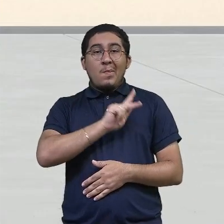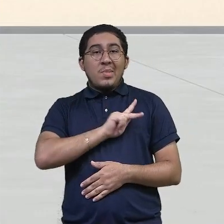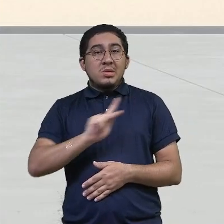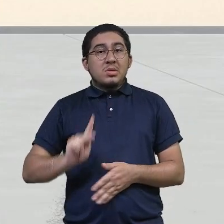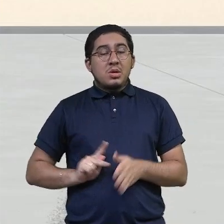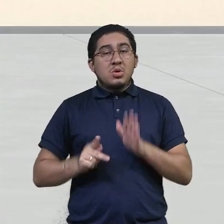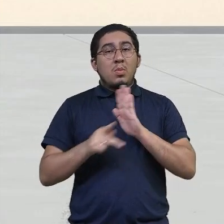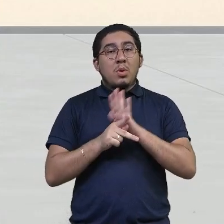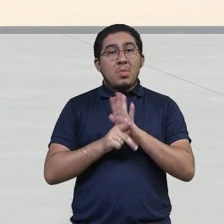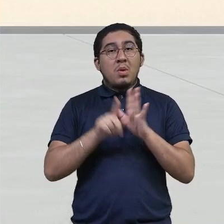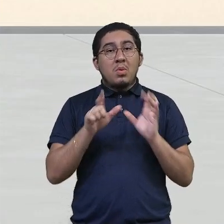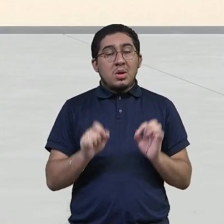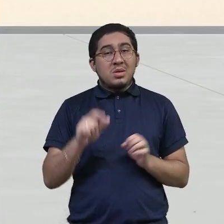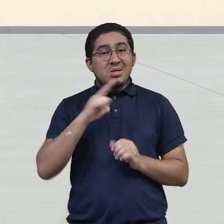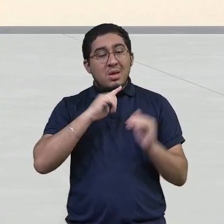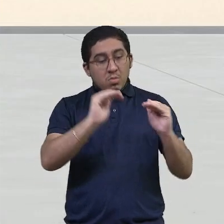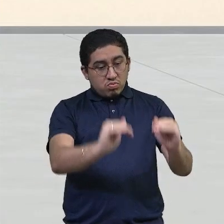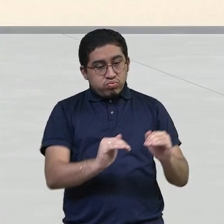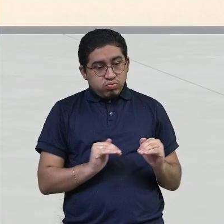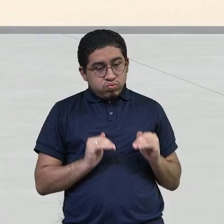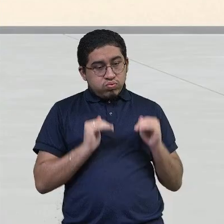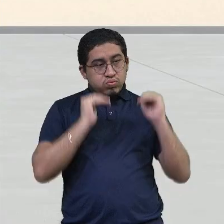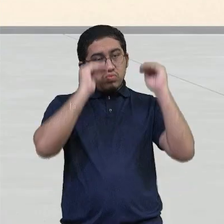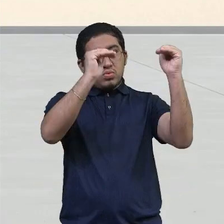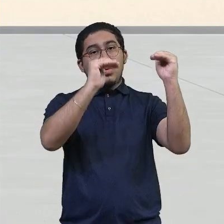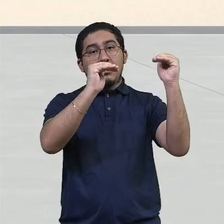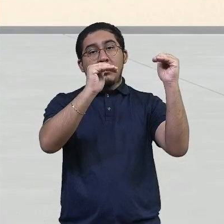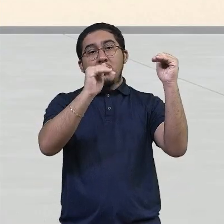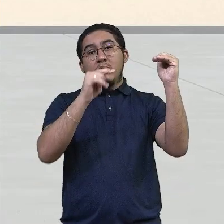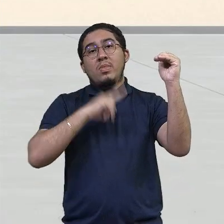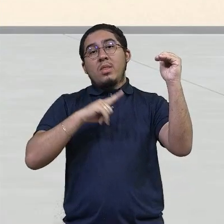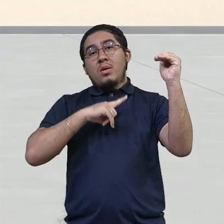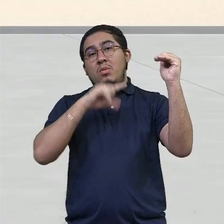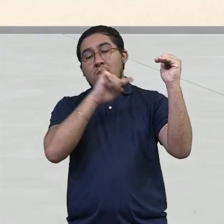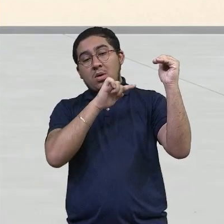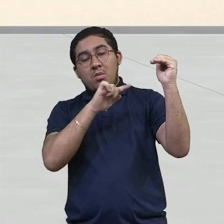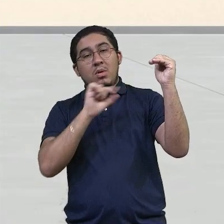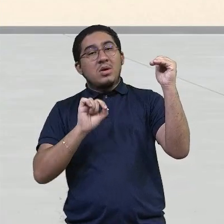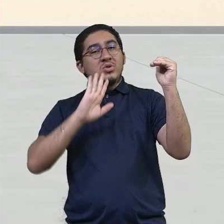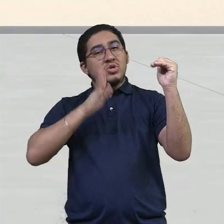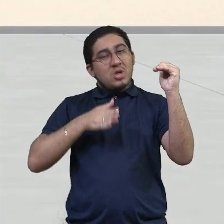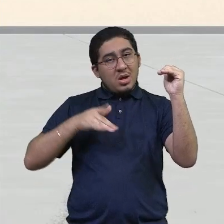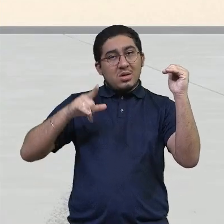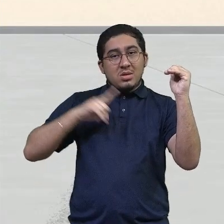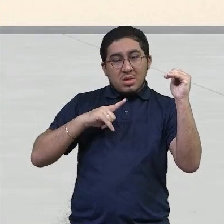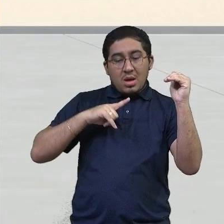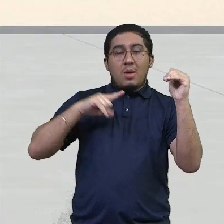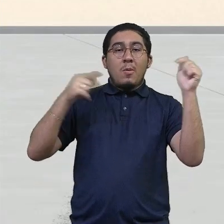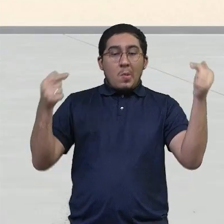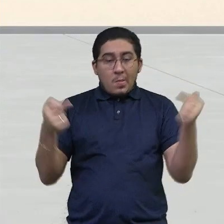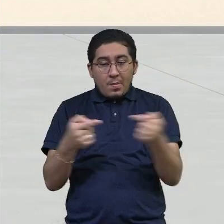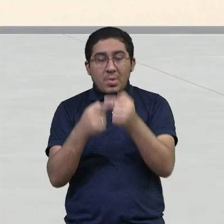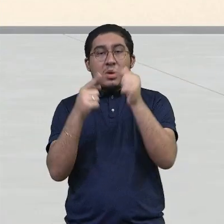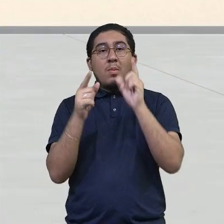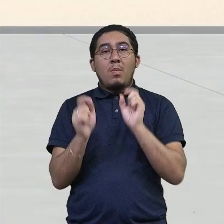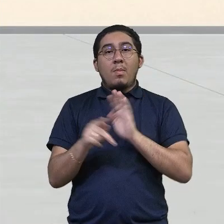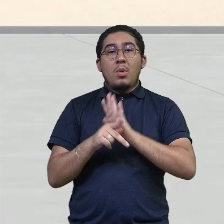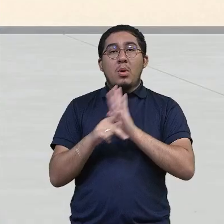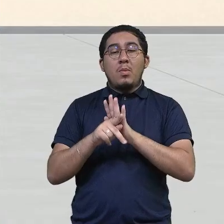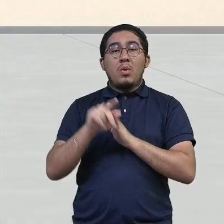eram as máximas autoridades nesse momento, que passaram a ser legitimados através dos chamados